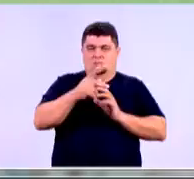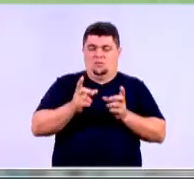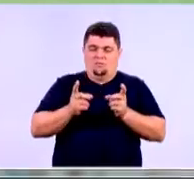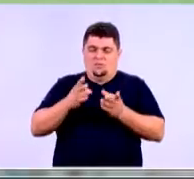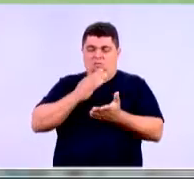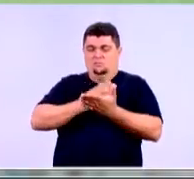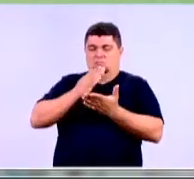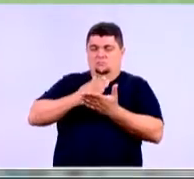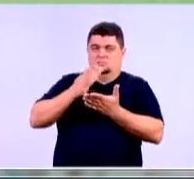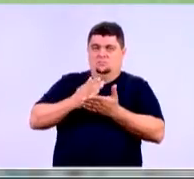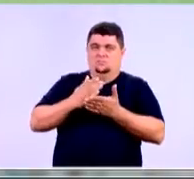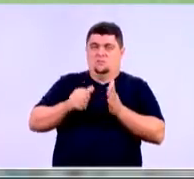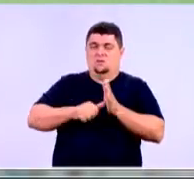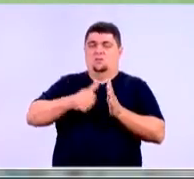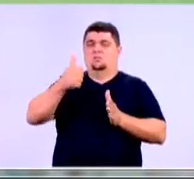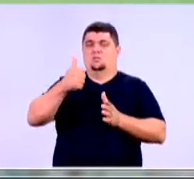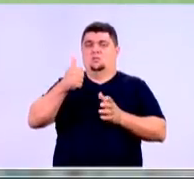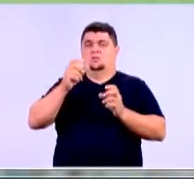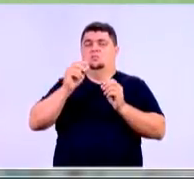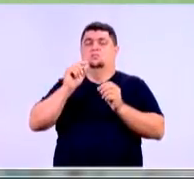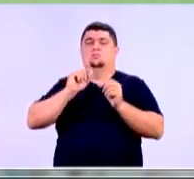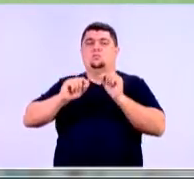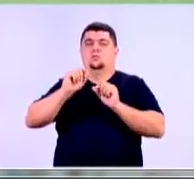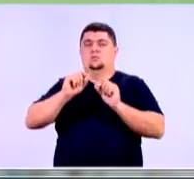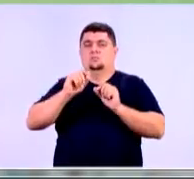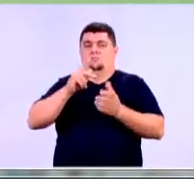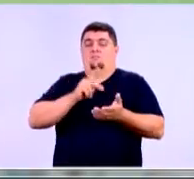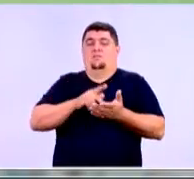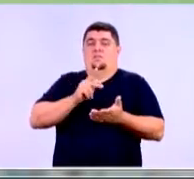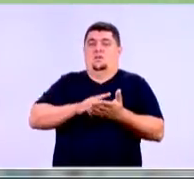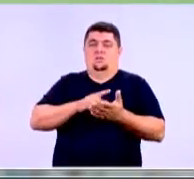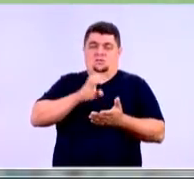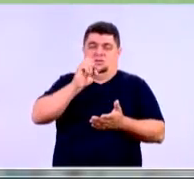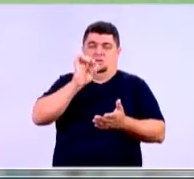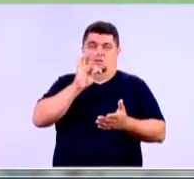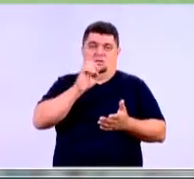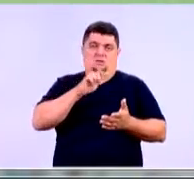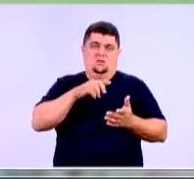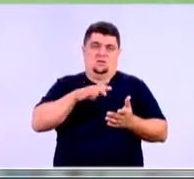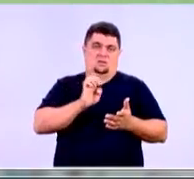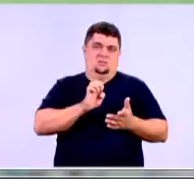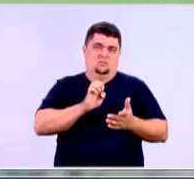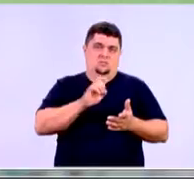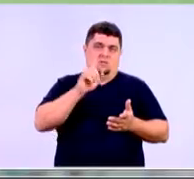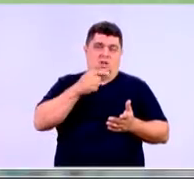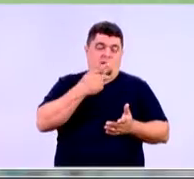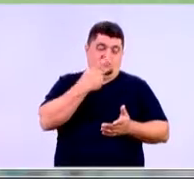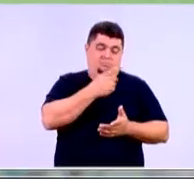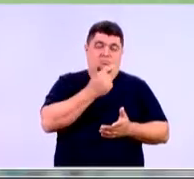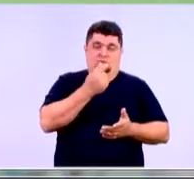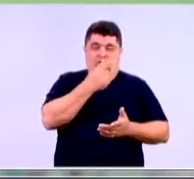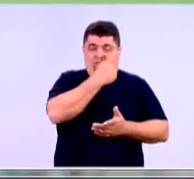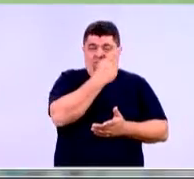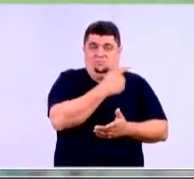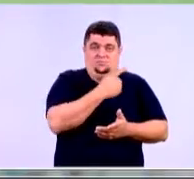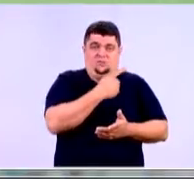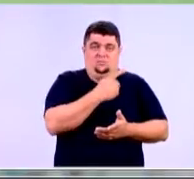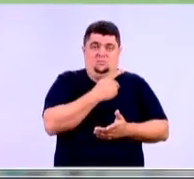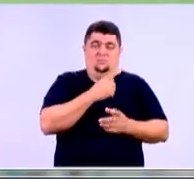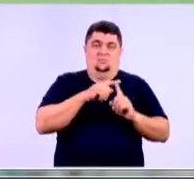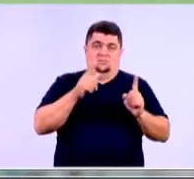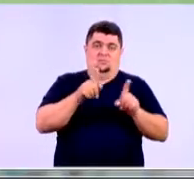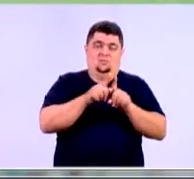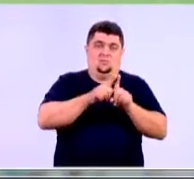a prazo. Na realidade, o seu estoque de produtos nada mais é do que o seu dinheiro e o dinheiro dos